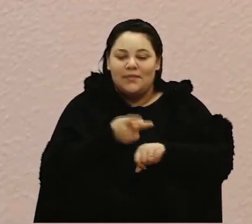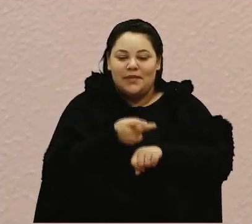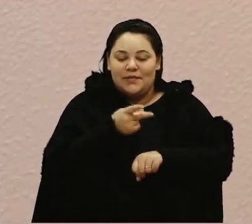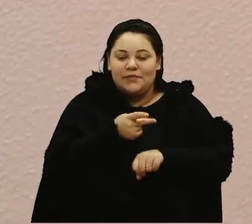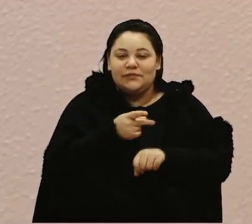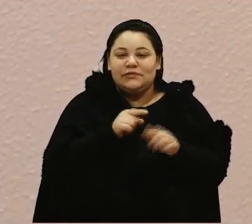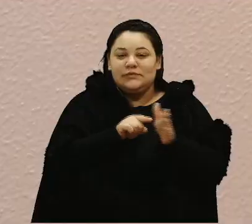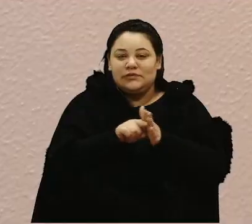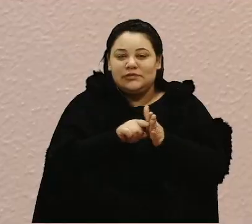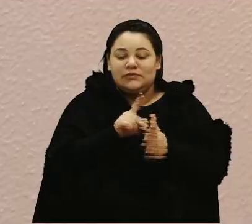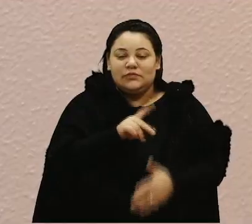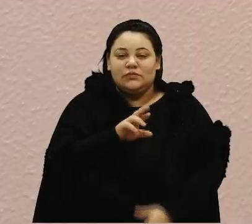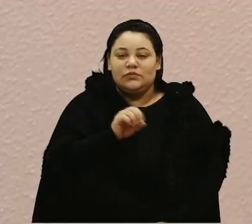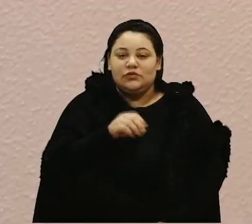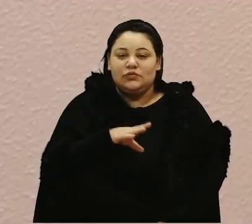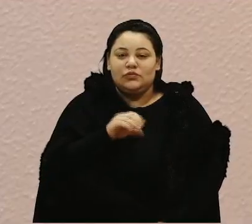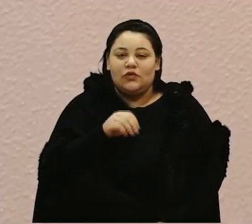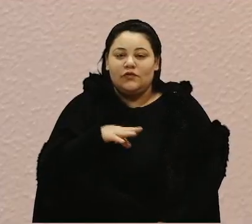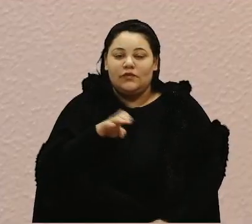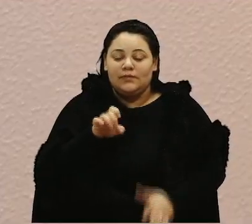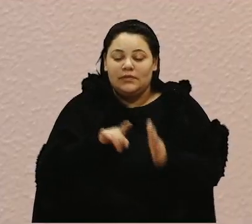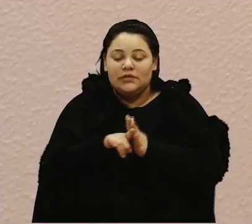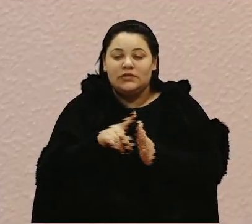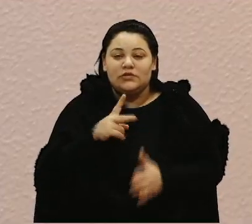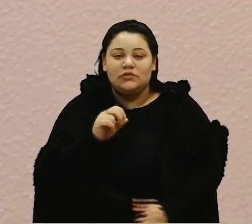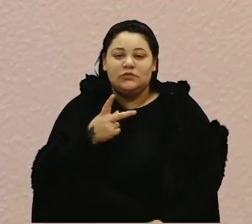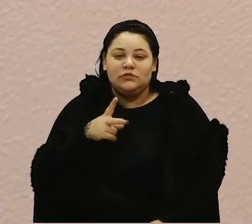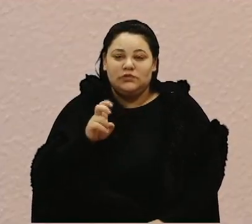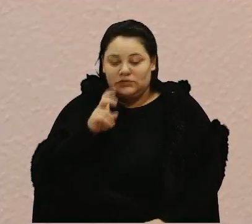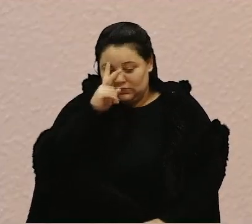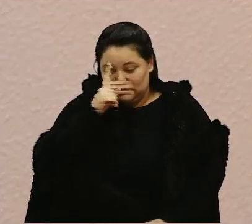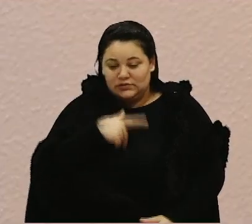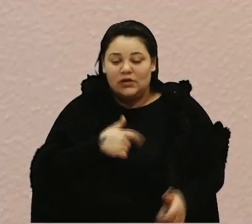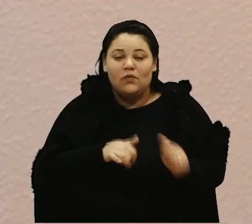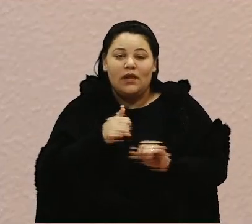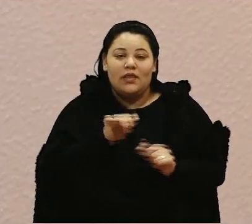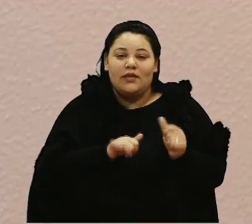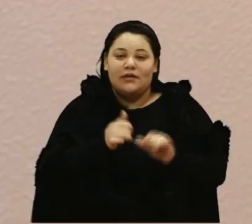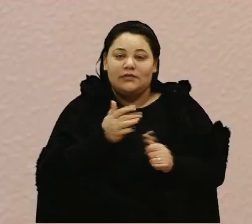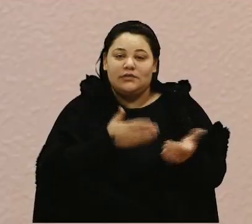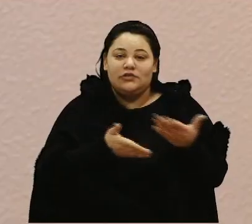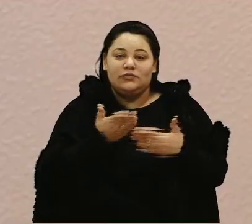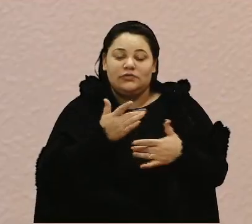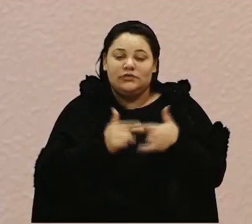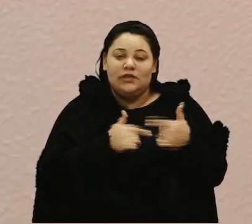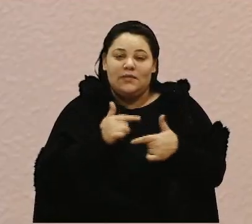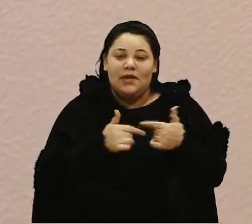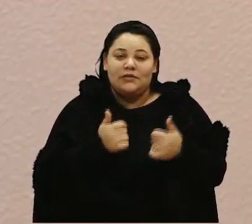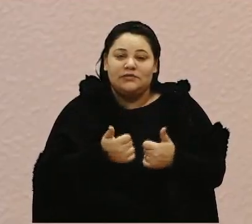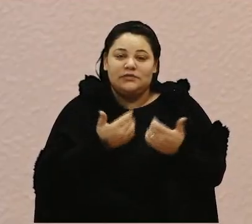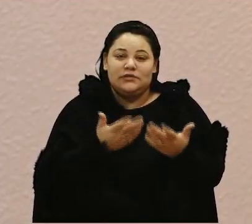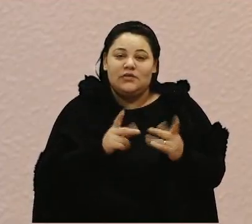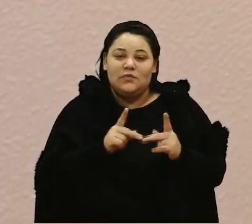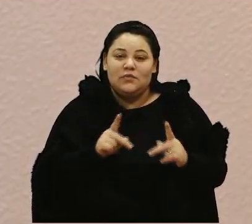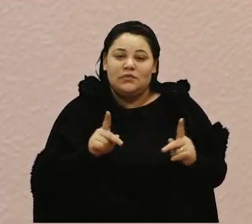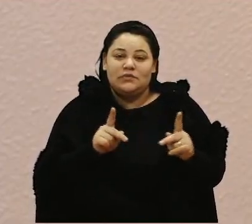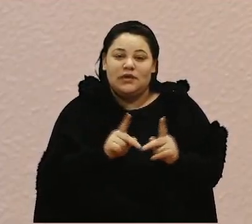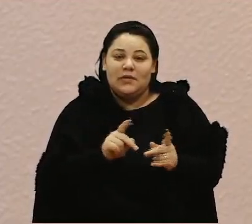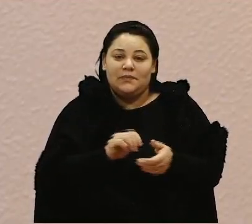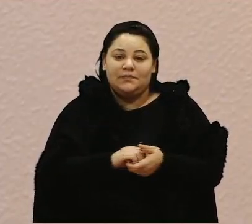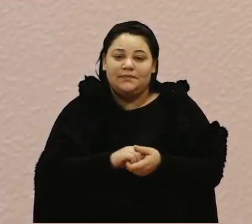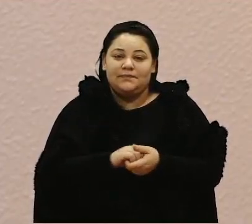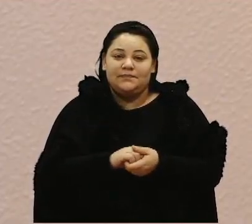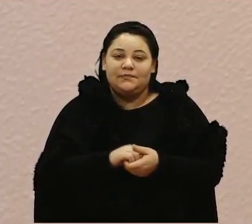Promove Pesquisas 2025, onde foi reconhecida pela qualidade do atendimento dos serviços prestados à população. Então,